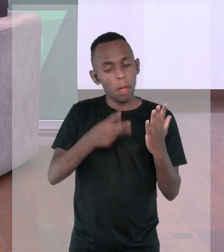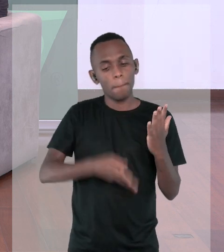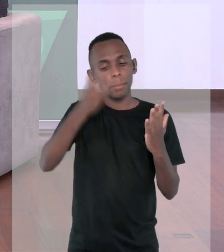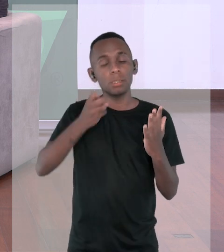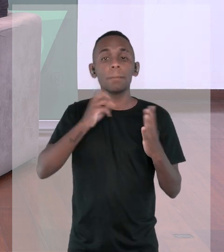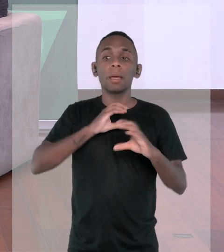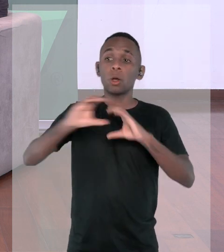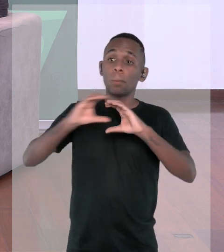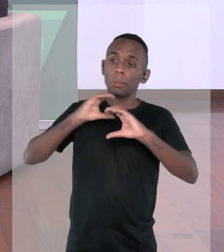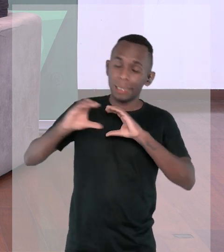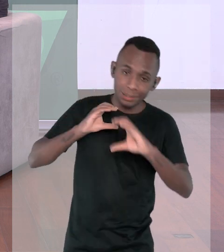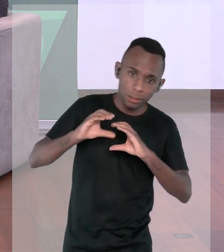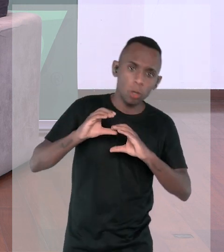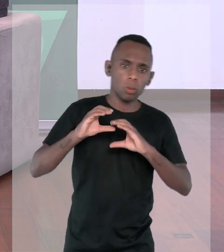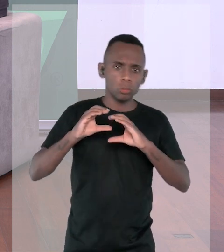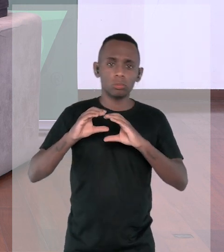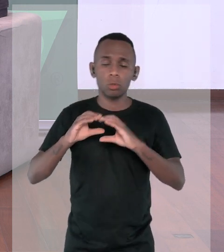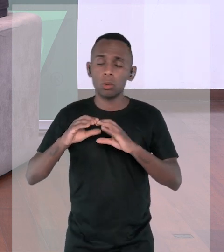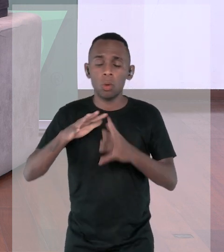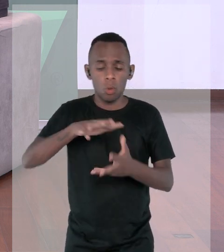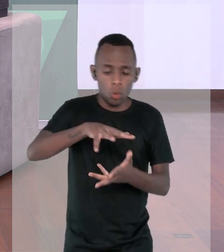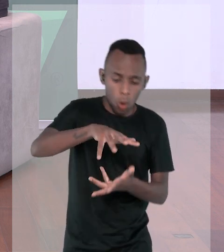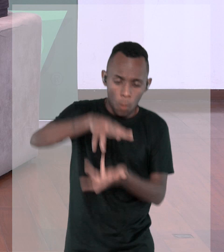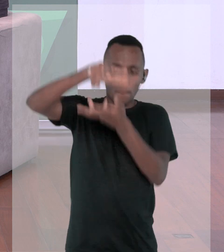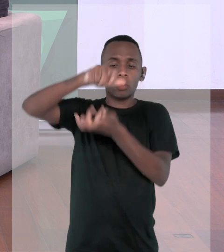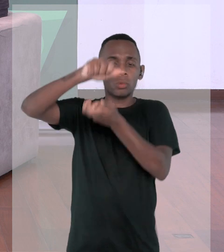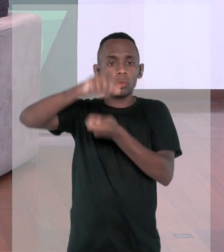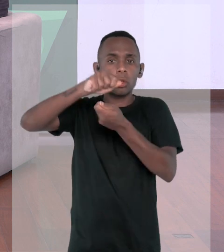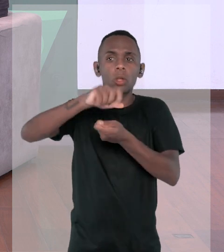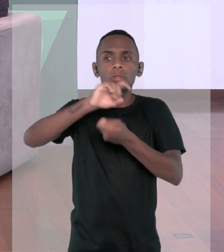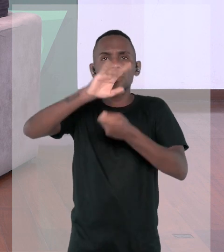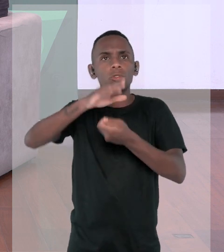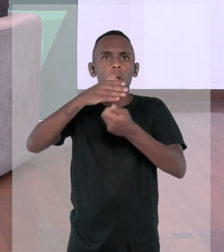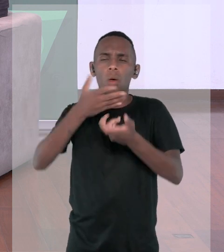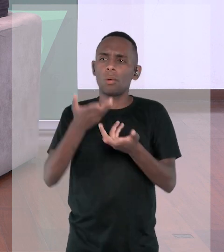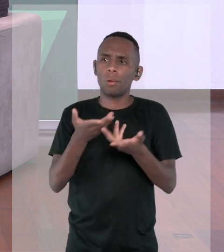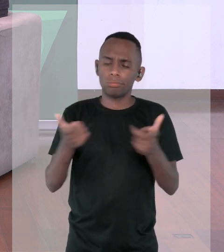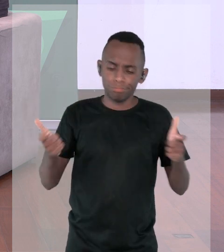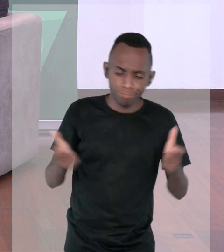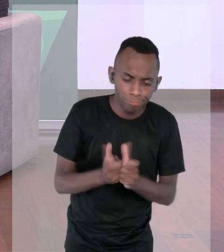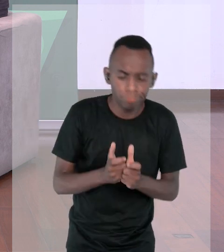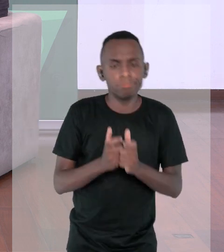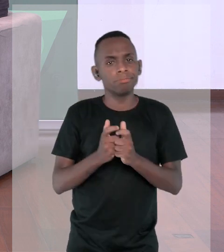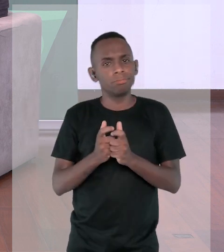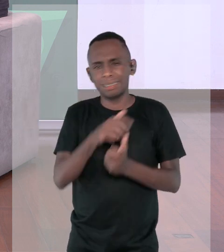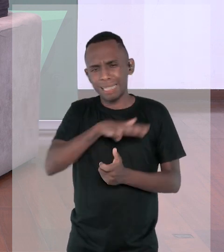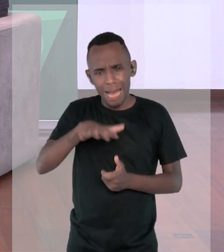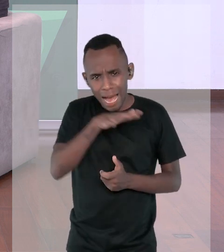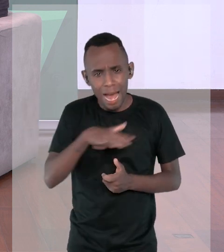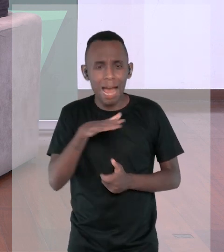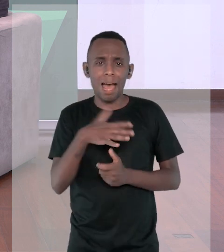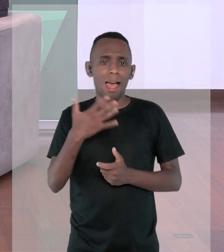comunicação ela se alimenta do mundo, né? Ela não fica presa em manual, ela não fica presa no mundo